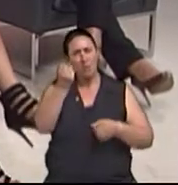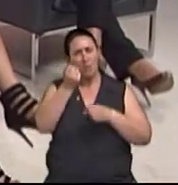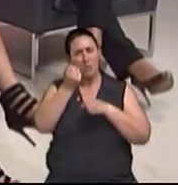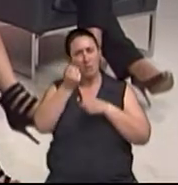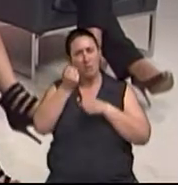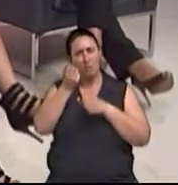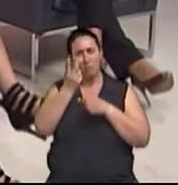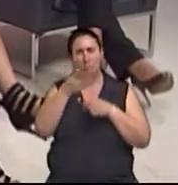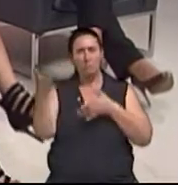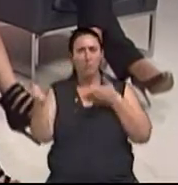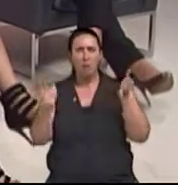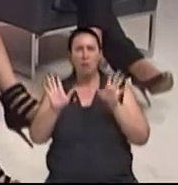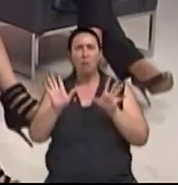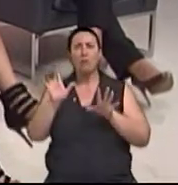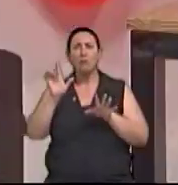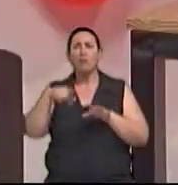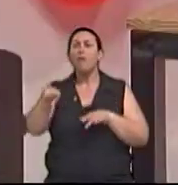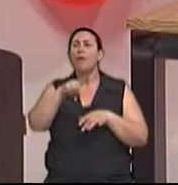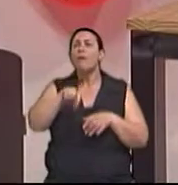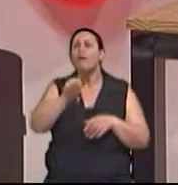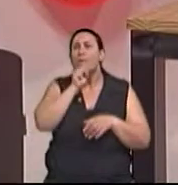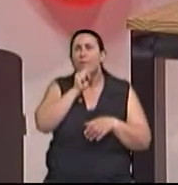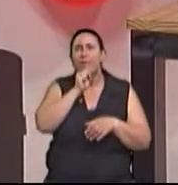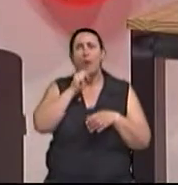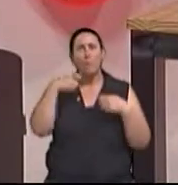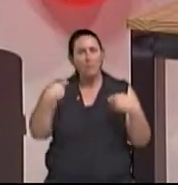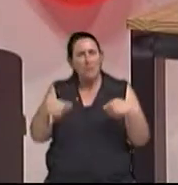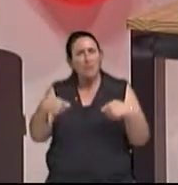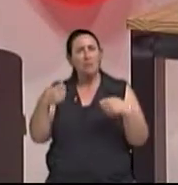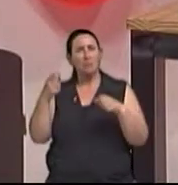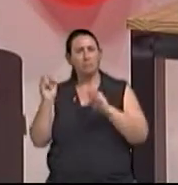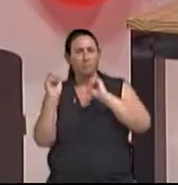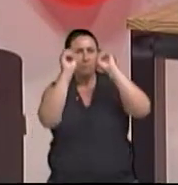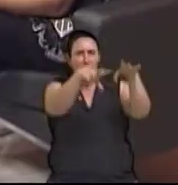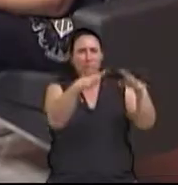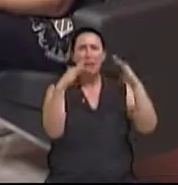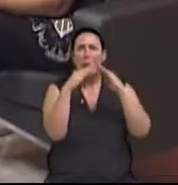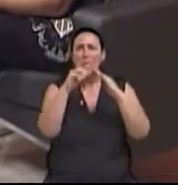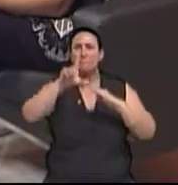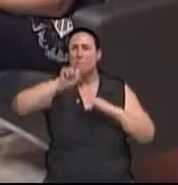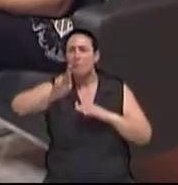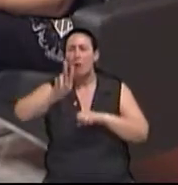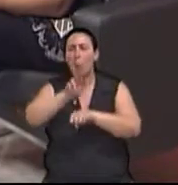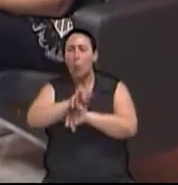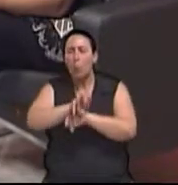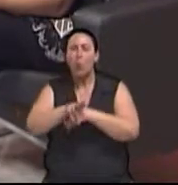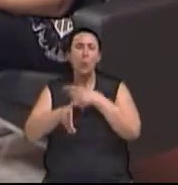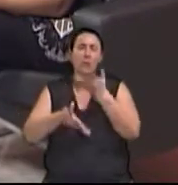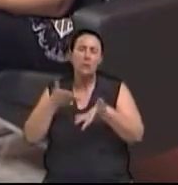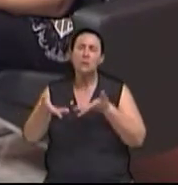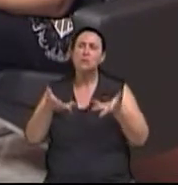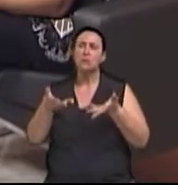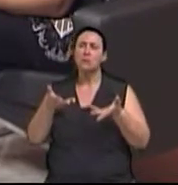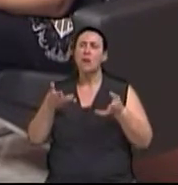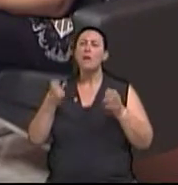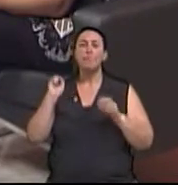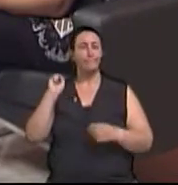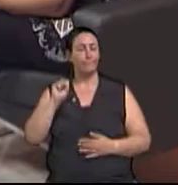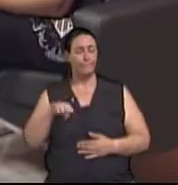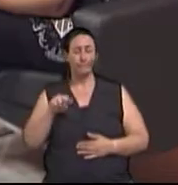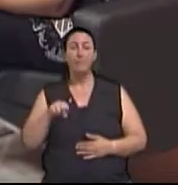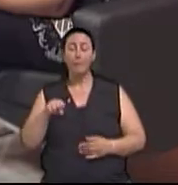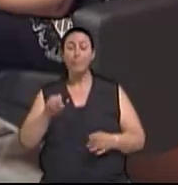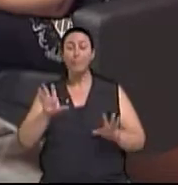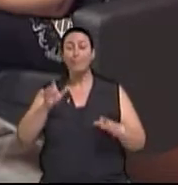Doutora o velho tem que ser preparado para ir para uma casa geriátrica e a família também os dois lados precisam Com certeza o velho para